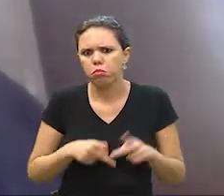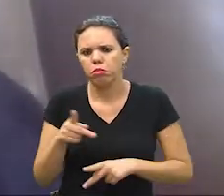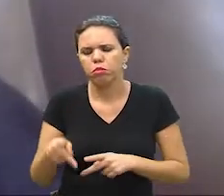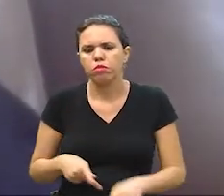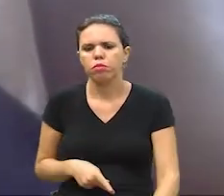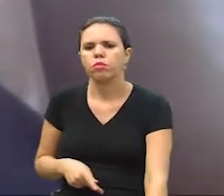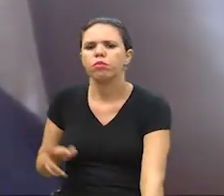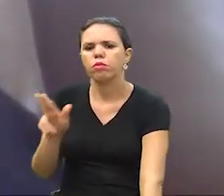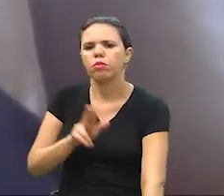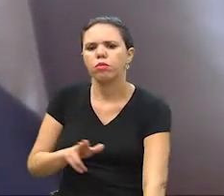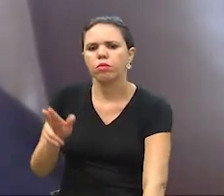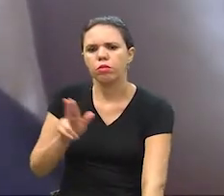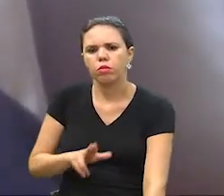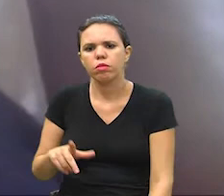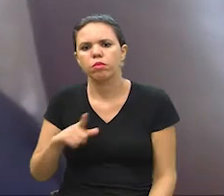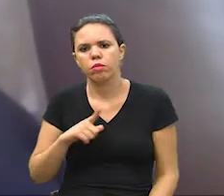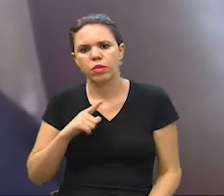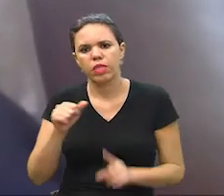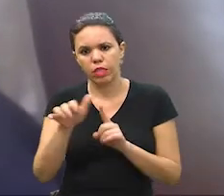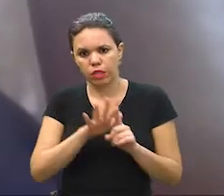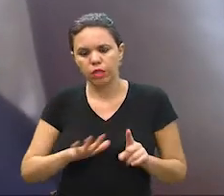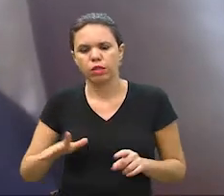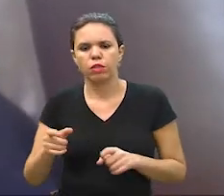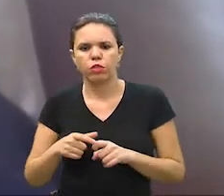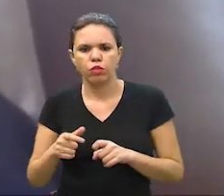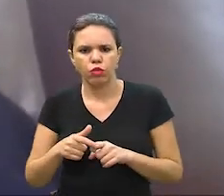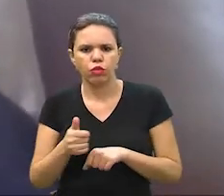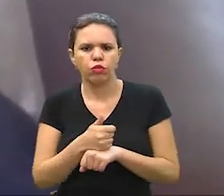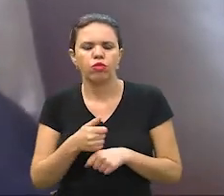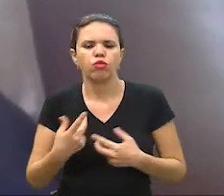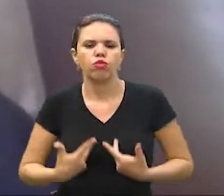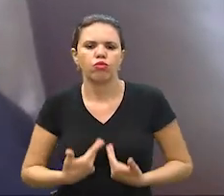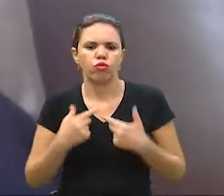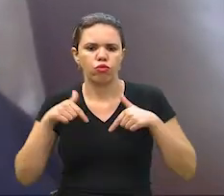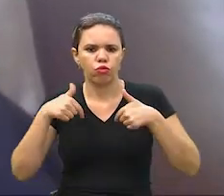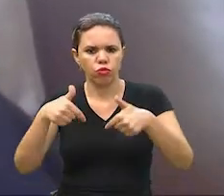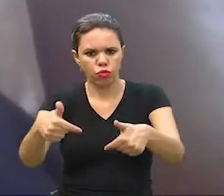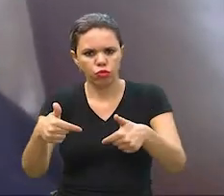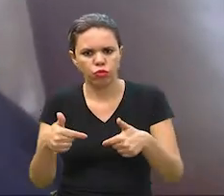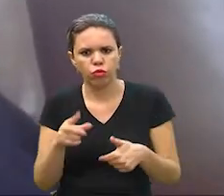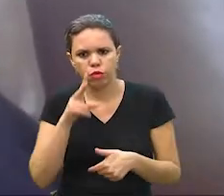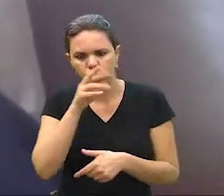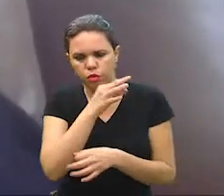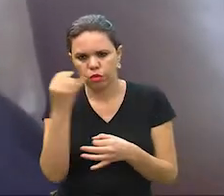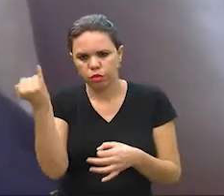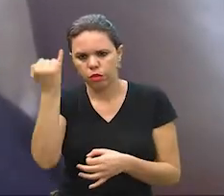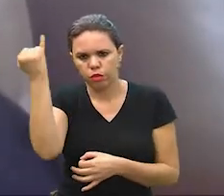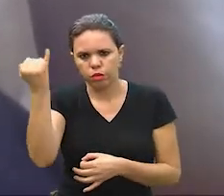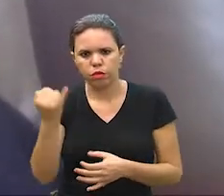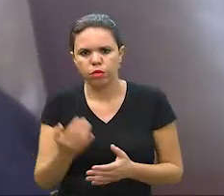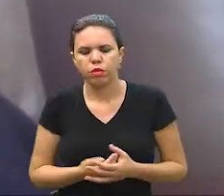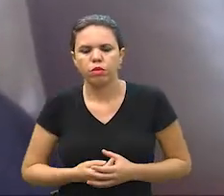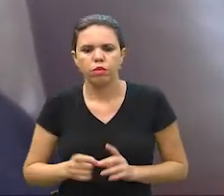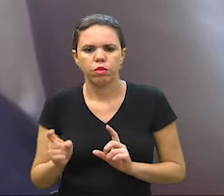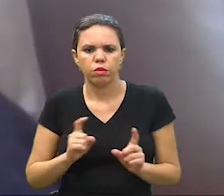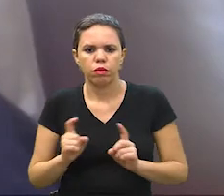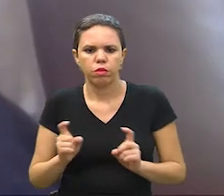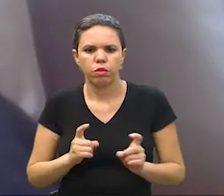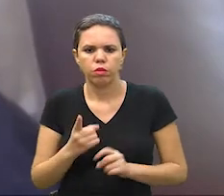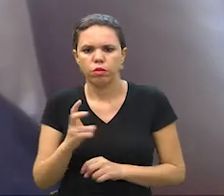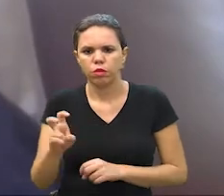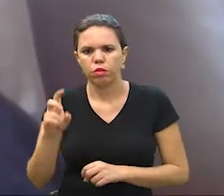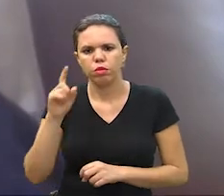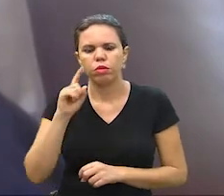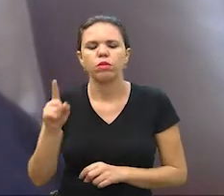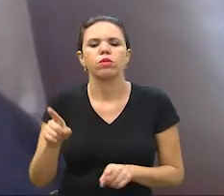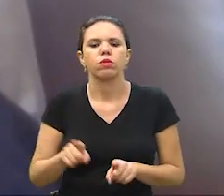Tem as universidades, tem a Sociedade de Medicina e Cirurgia, que está atuando de uma forma muito importante, reunindo